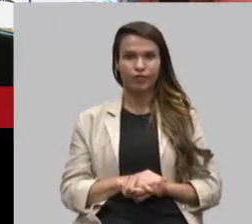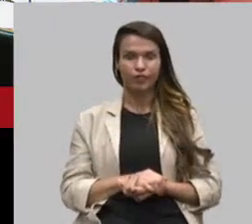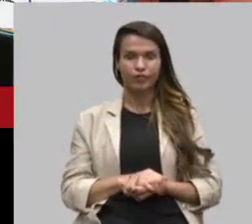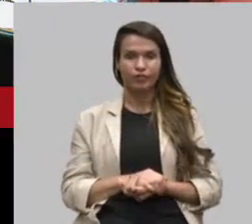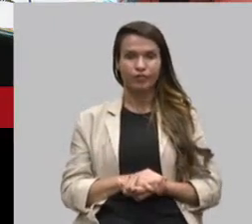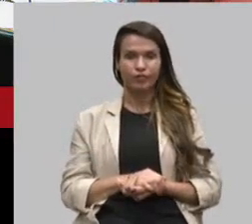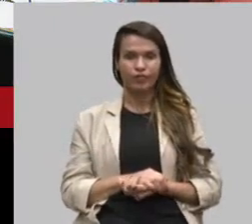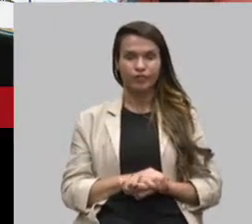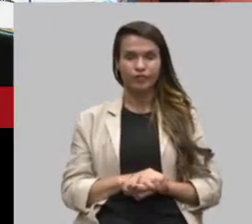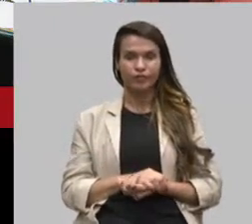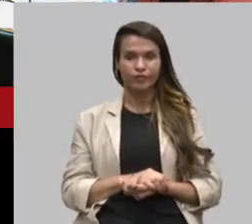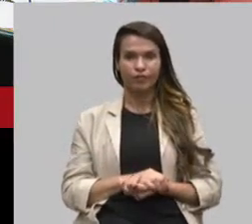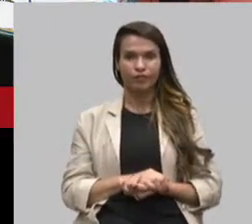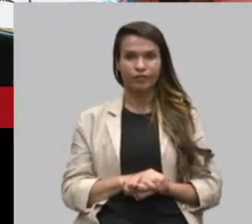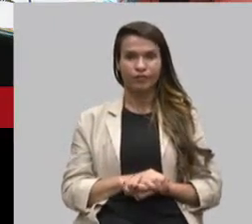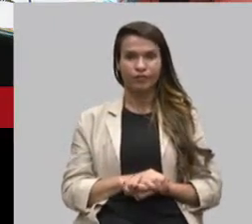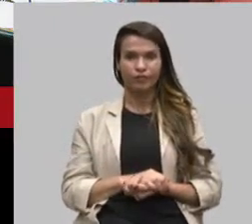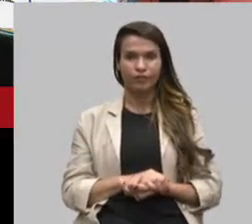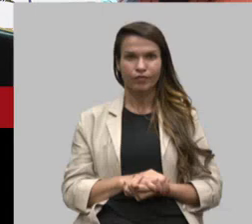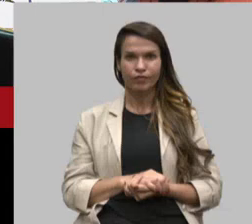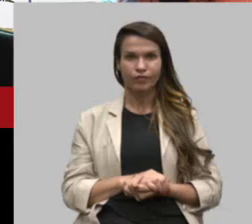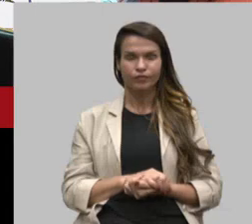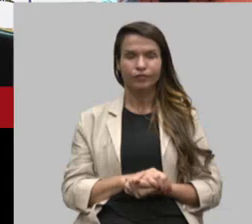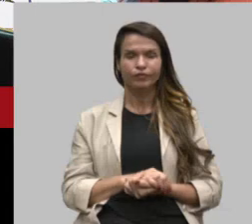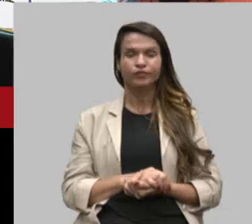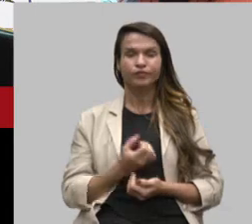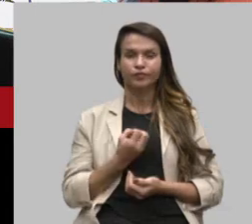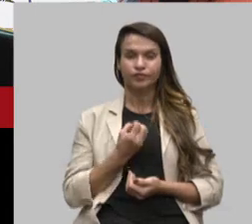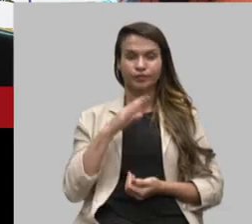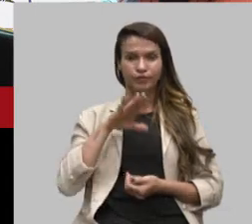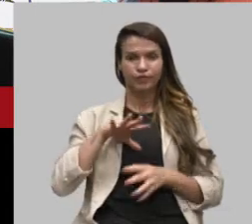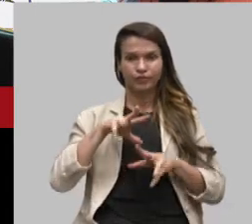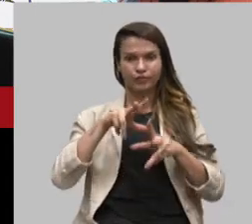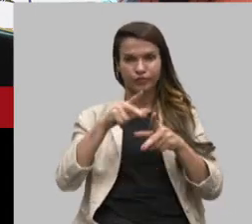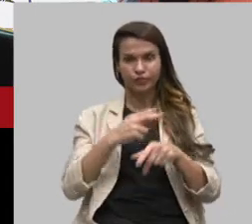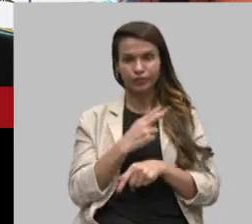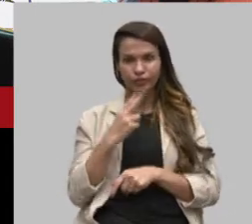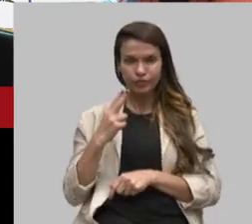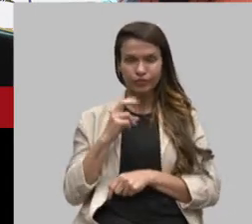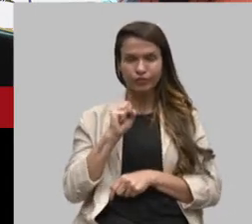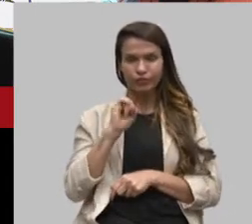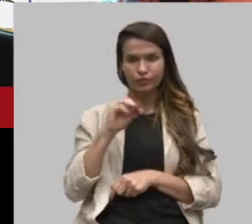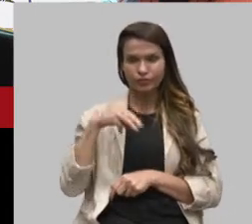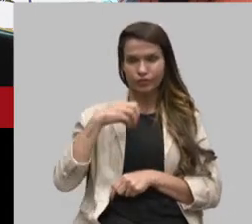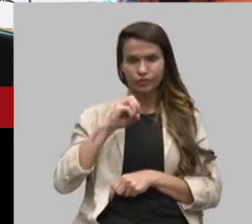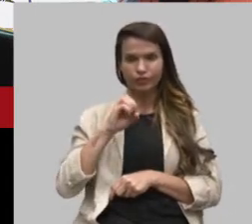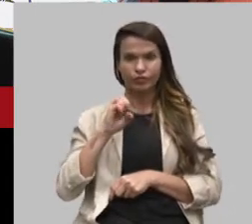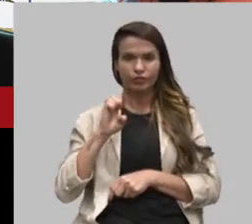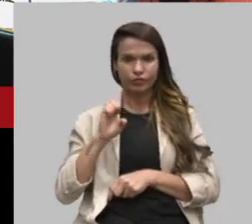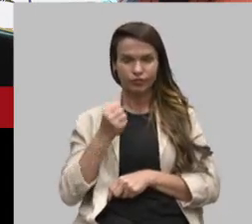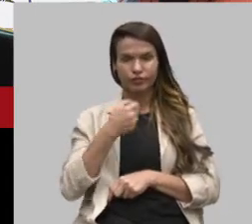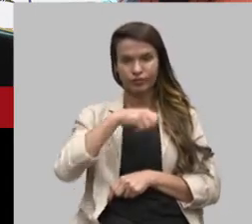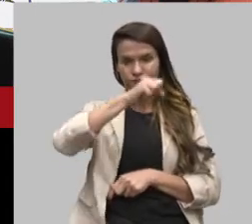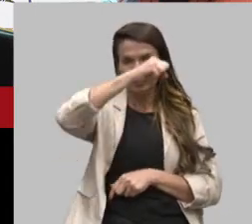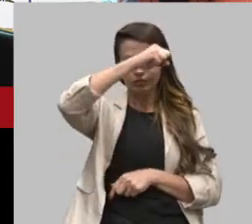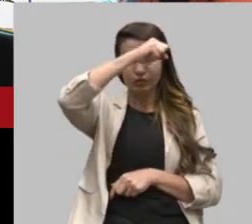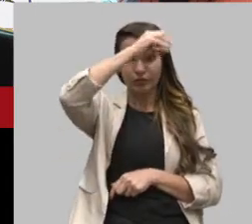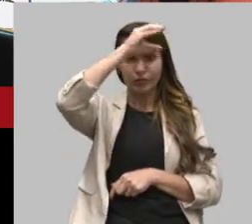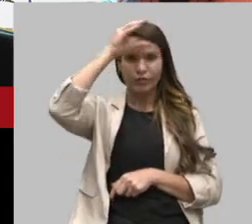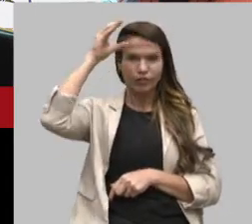Educacional Boa tarde a todos meu nome é elbert Simões de Oliveira sou da Câmara Municipal de Sabará representando o Paulo